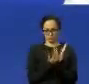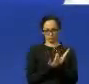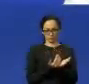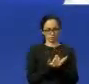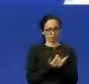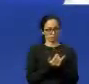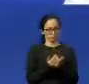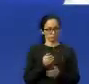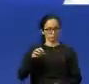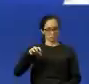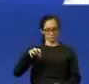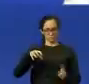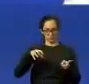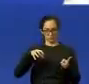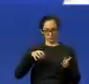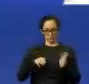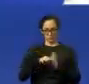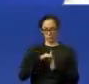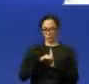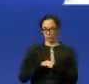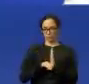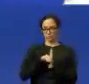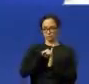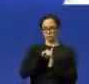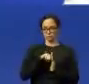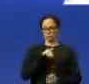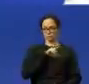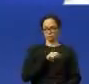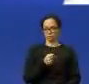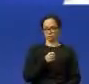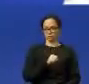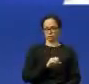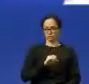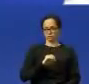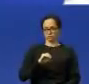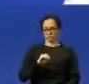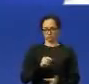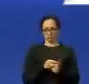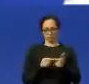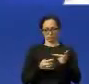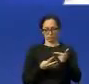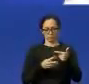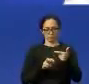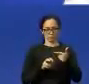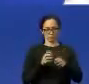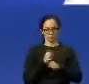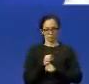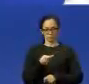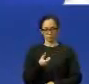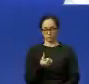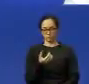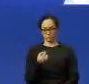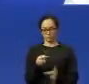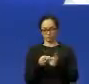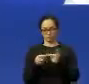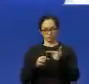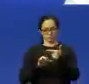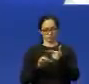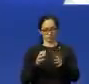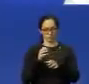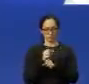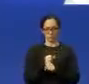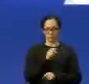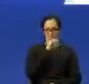a chuva continua, o nível da água deveria subir mais 800 por 45, 160 nonos centímetros,